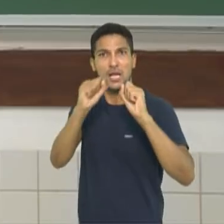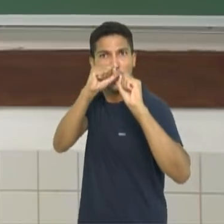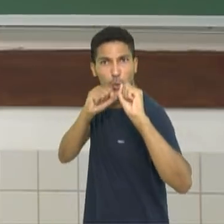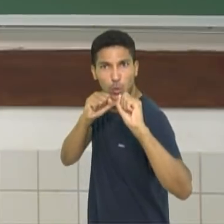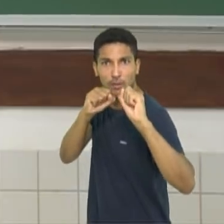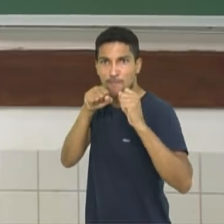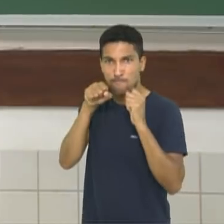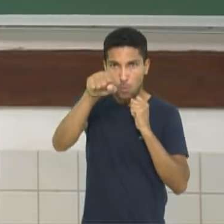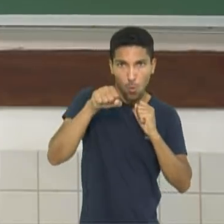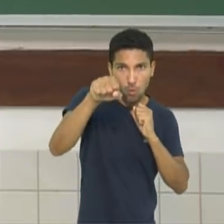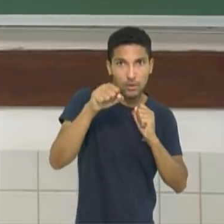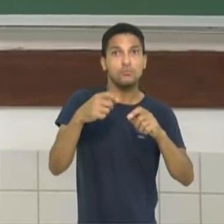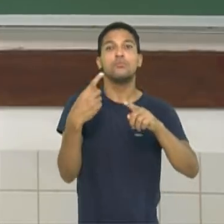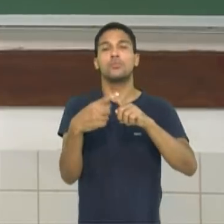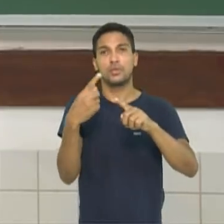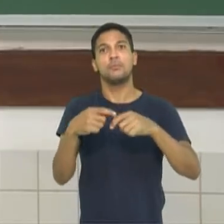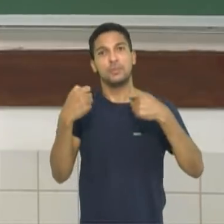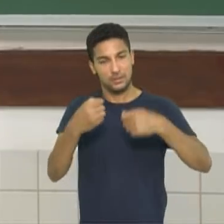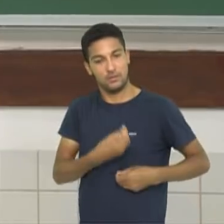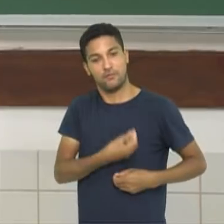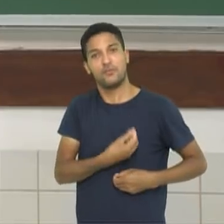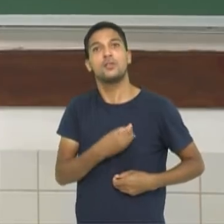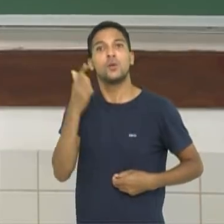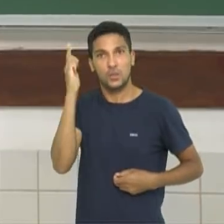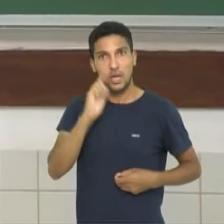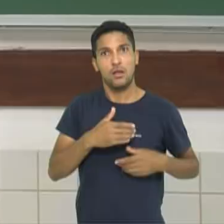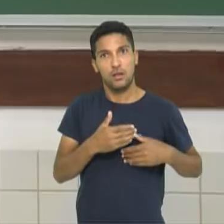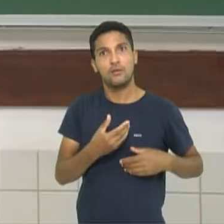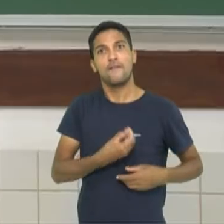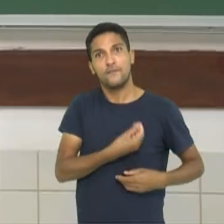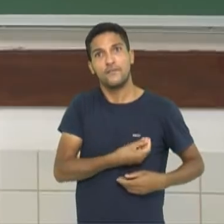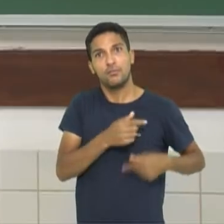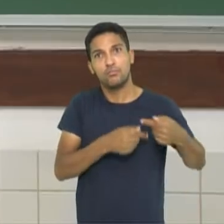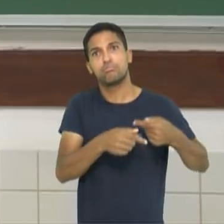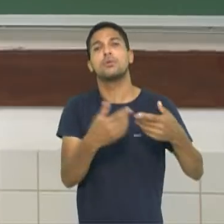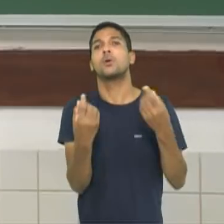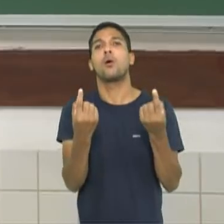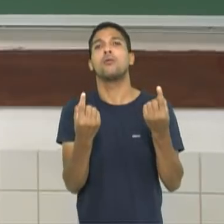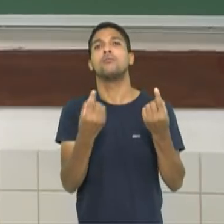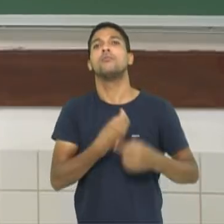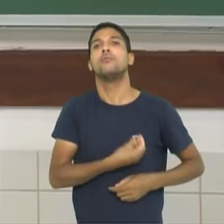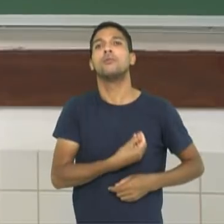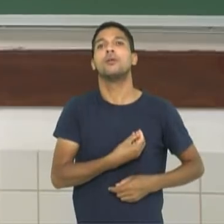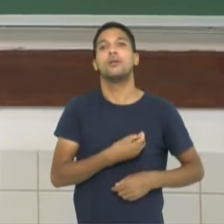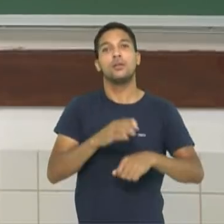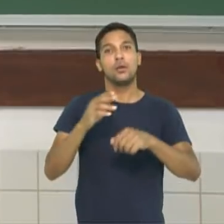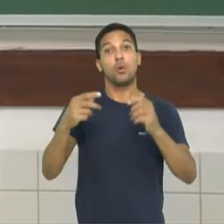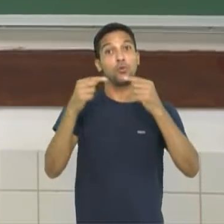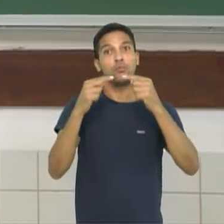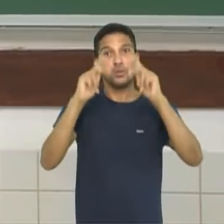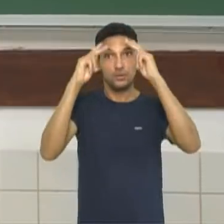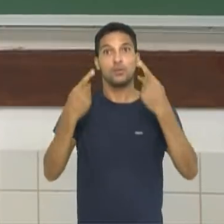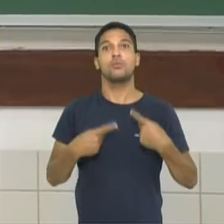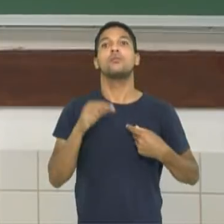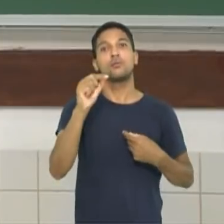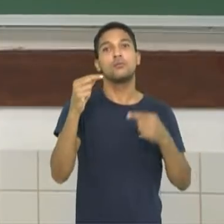tá? Na letra A, necessidade de proteção e defesa. Letra